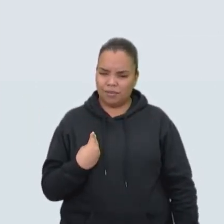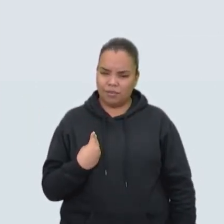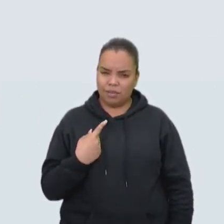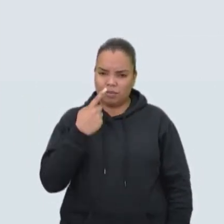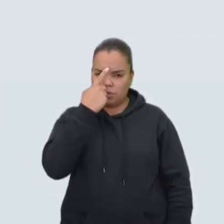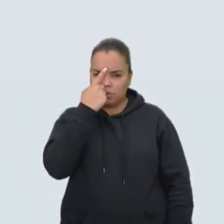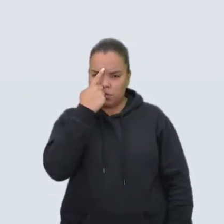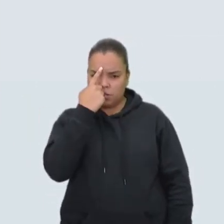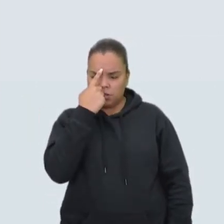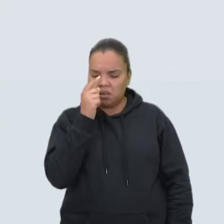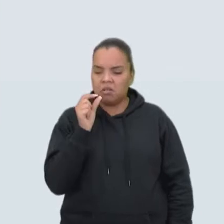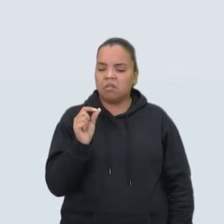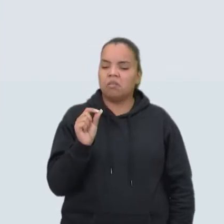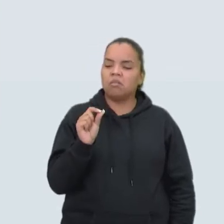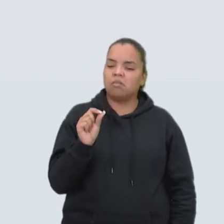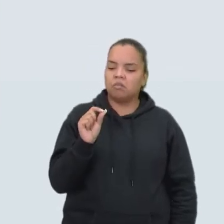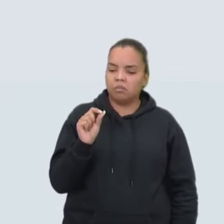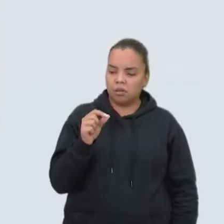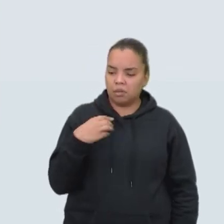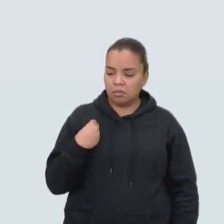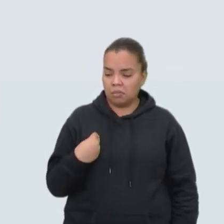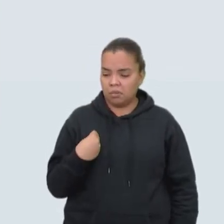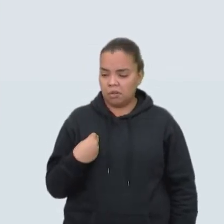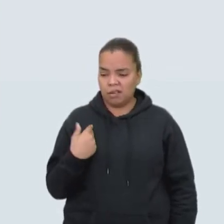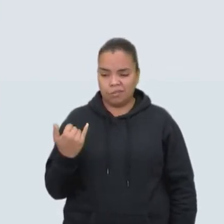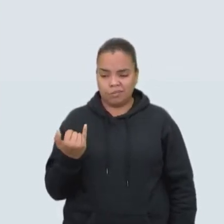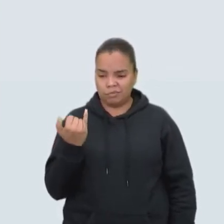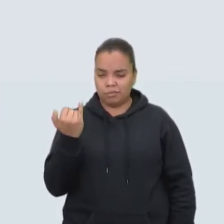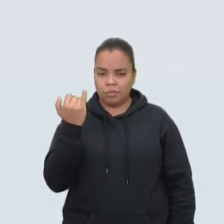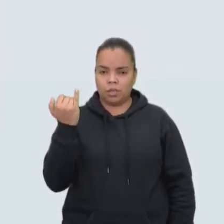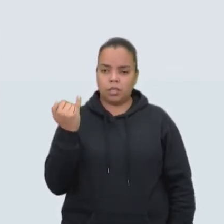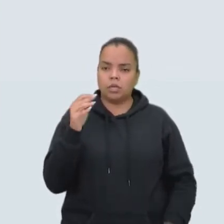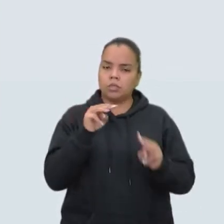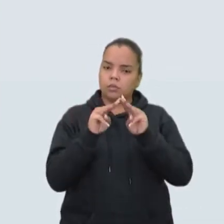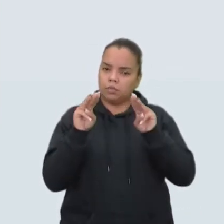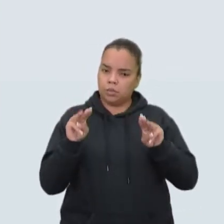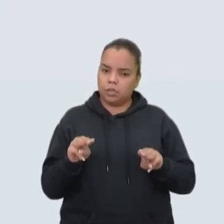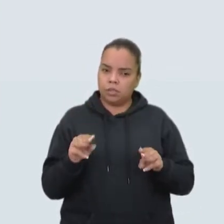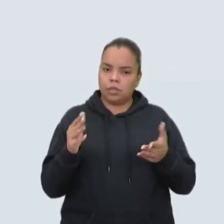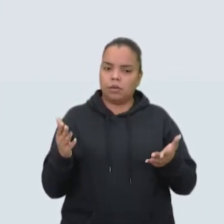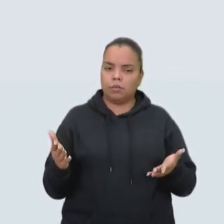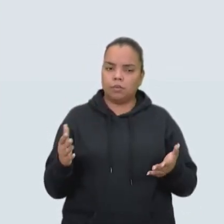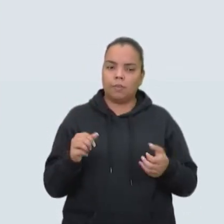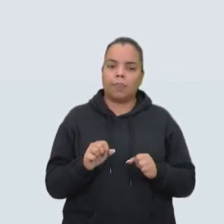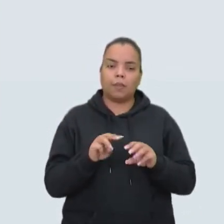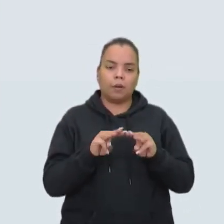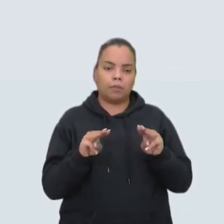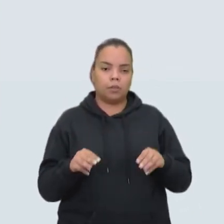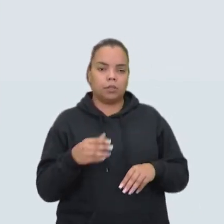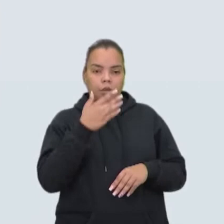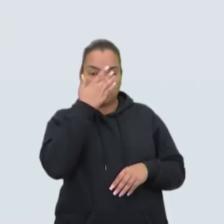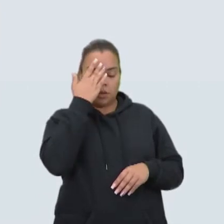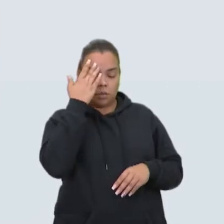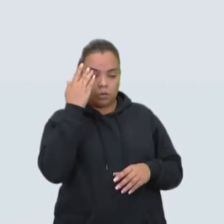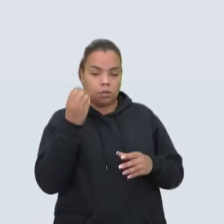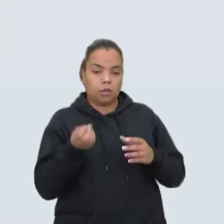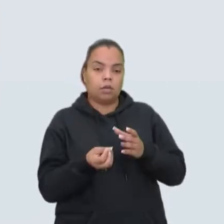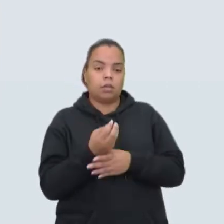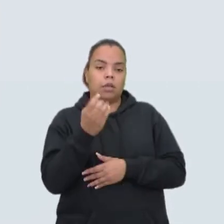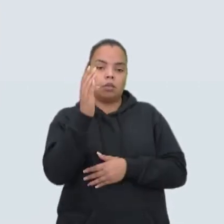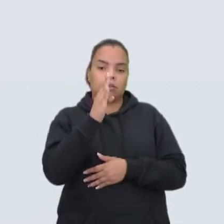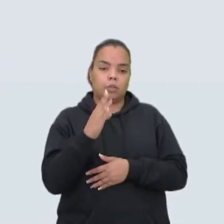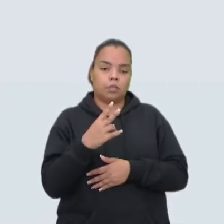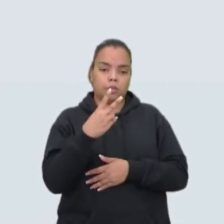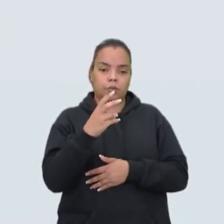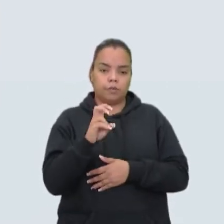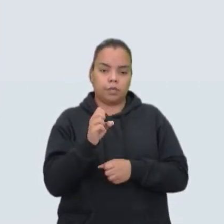O que será que ela tem de tão importante para estar no museu? O Museu da Pessoa foi fundado no Brasil há 25